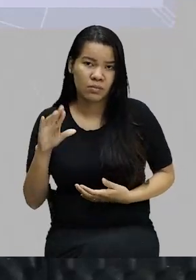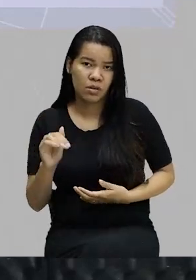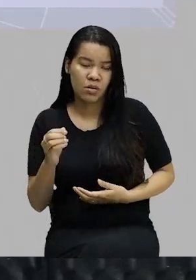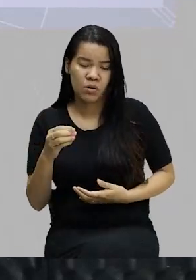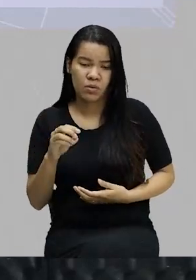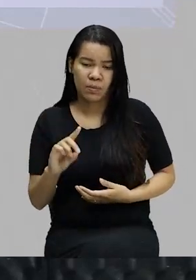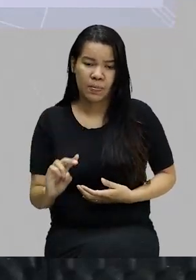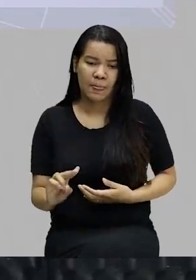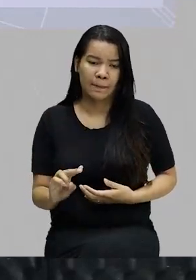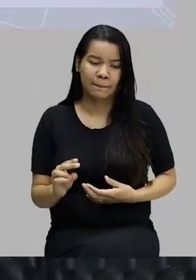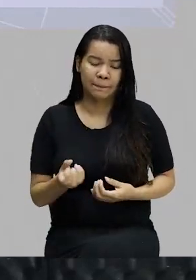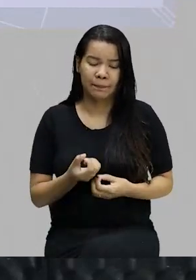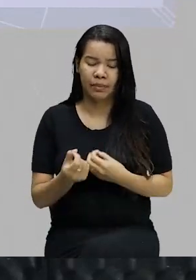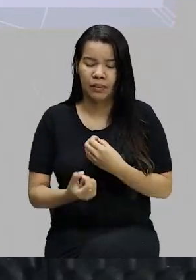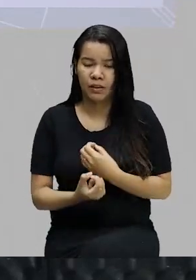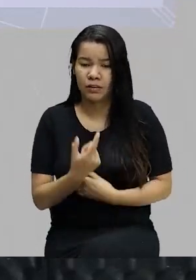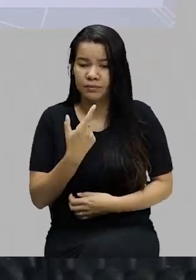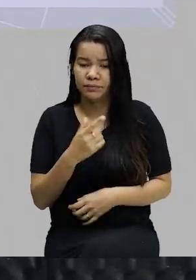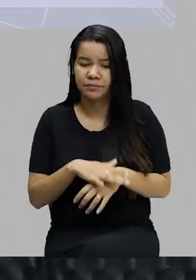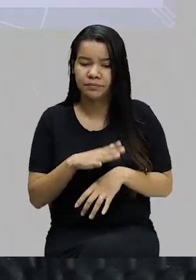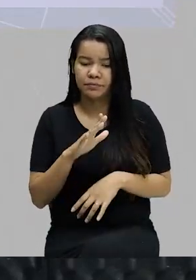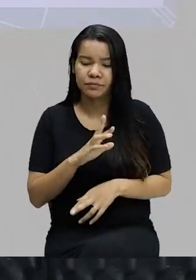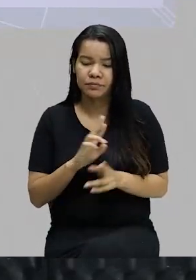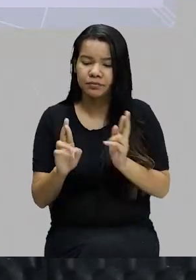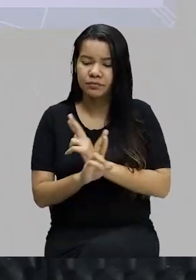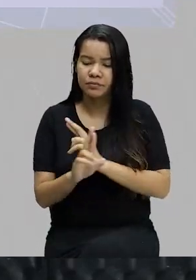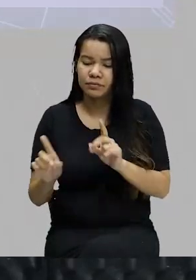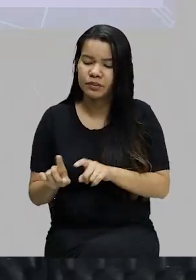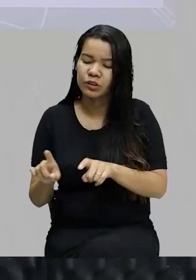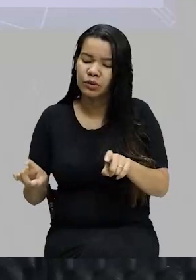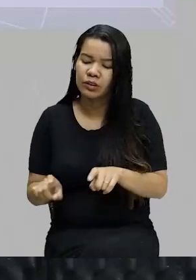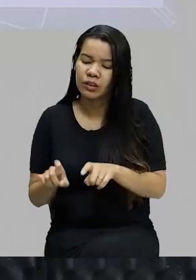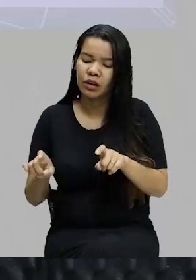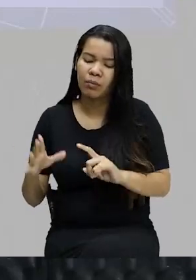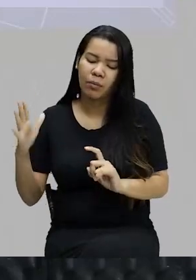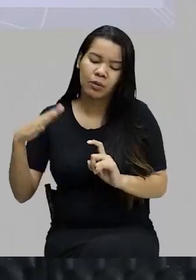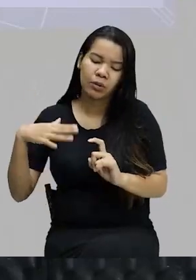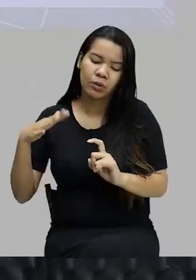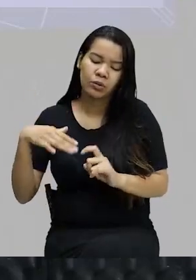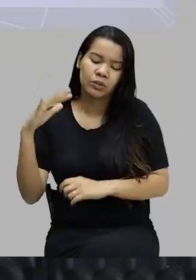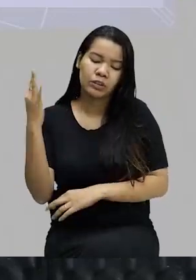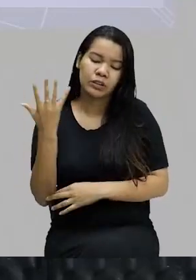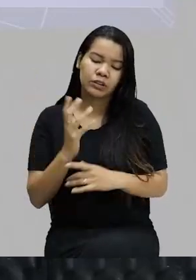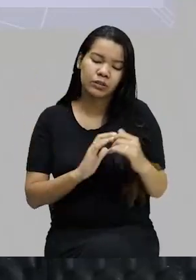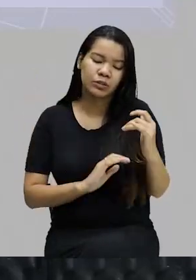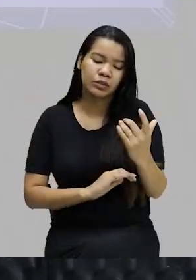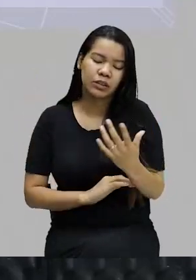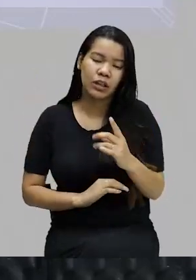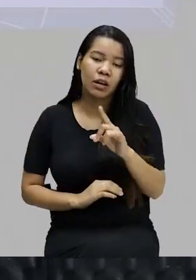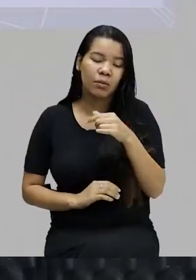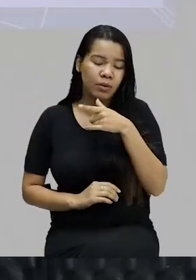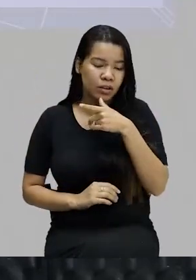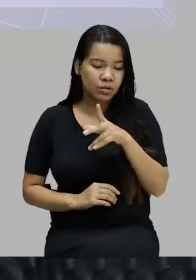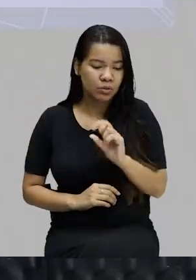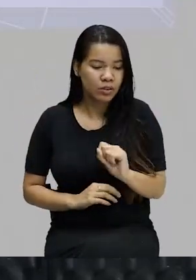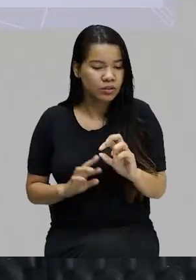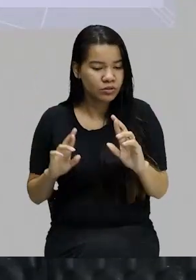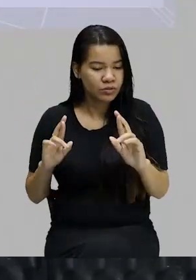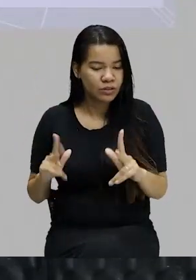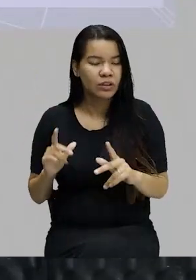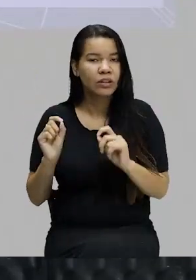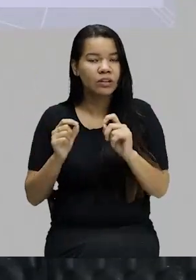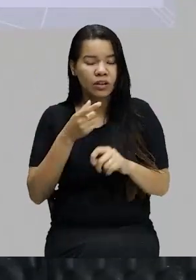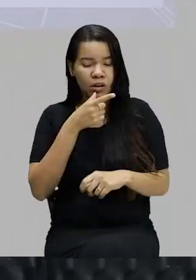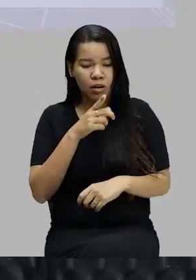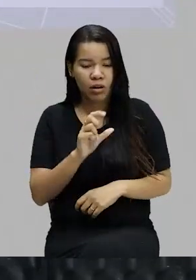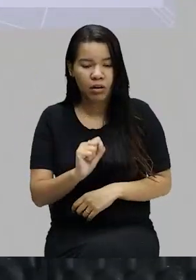campo, mais ligada à questão da mitologia, mais ligada à natureza. Então, uma linguagem bem diferenciada da linguagem